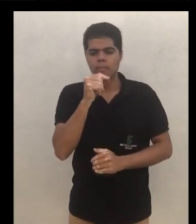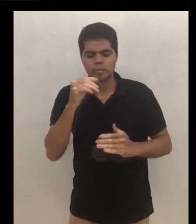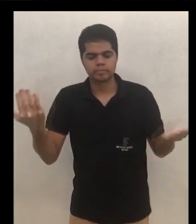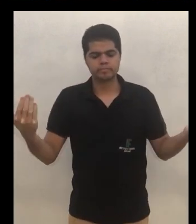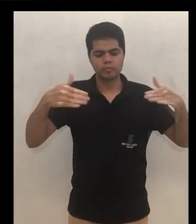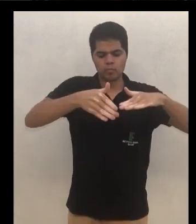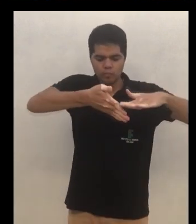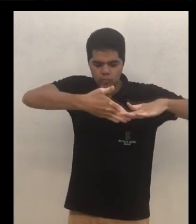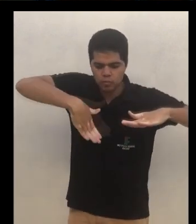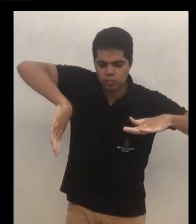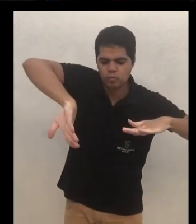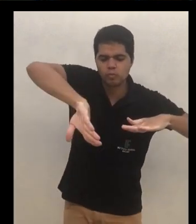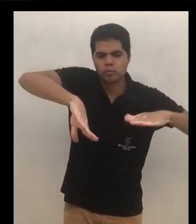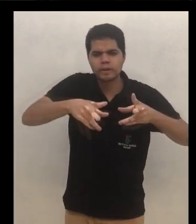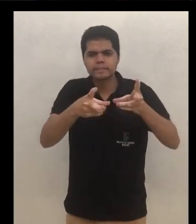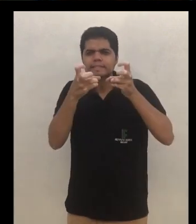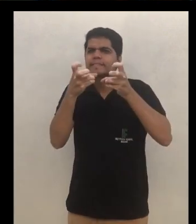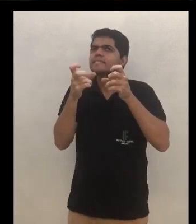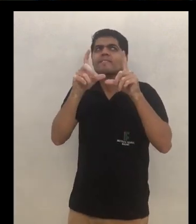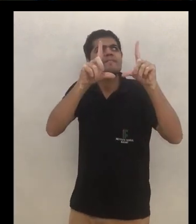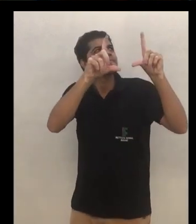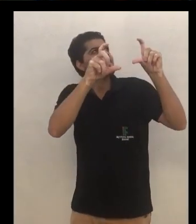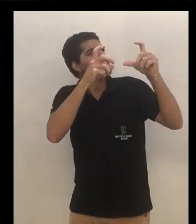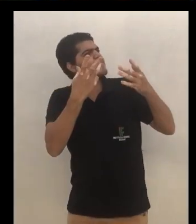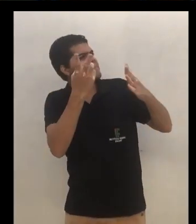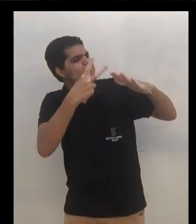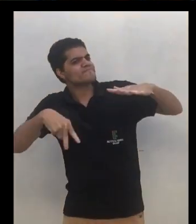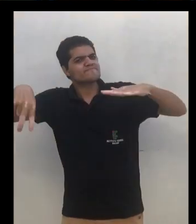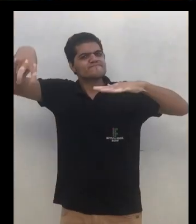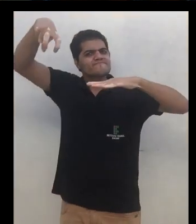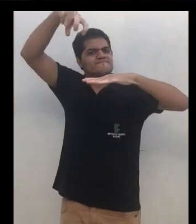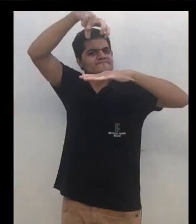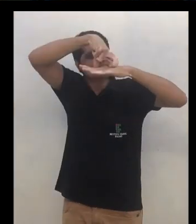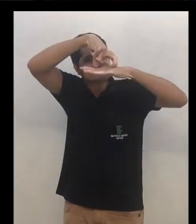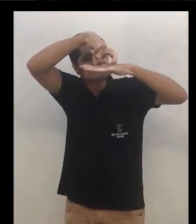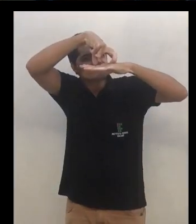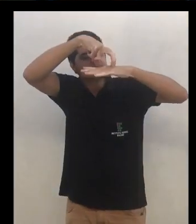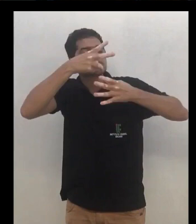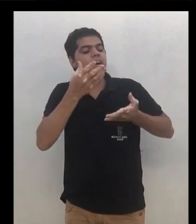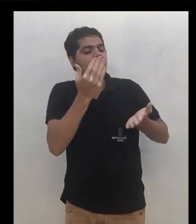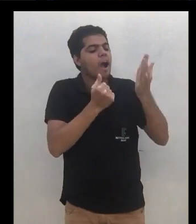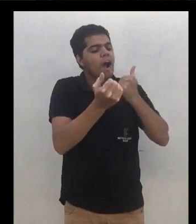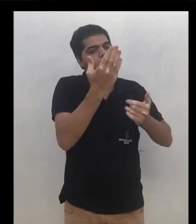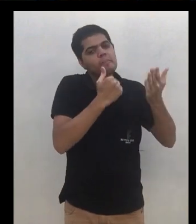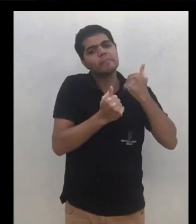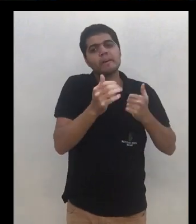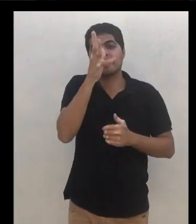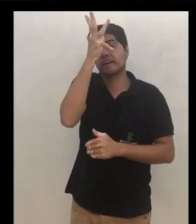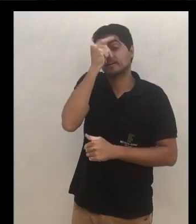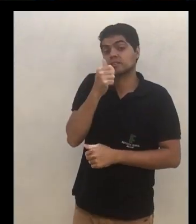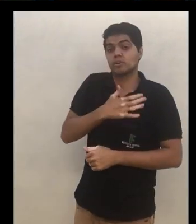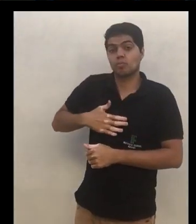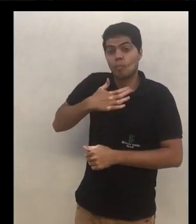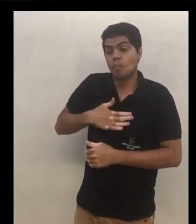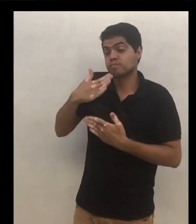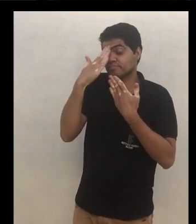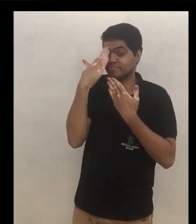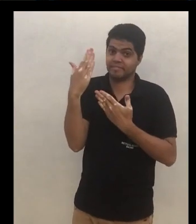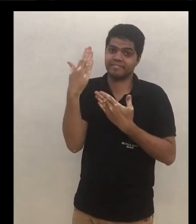sapecas, né? Elas sobem lá no ninho, se colocar um poleiro, elas vão agradecer, certo? Então é muito